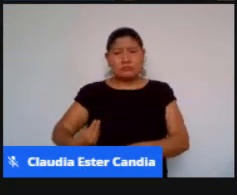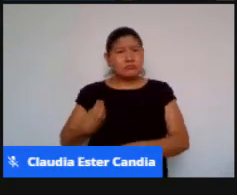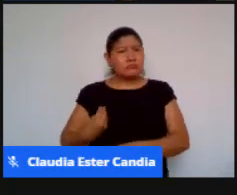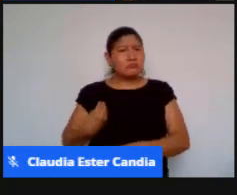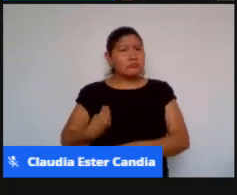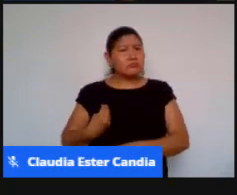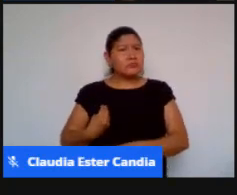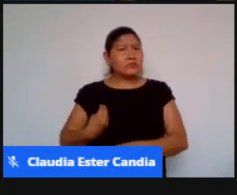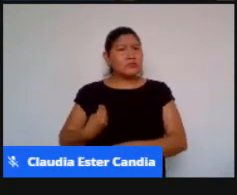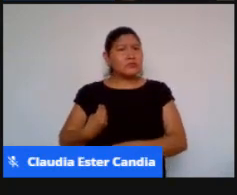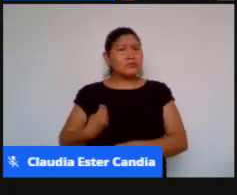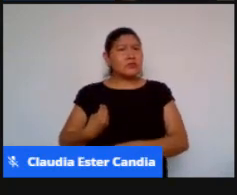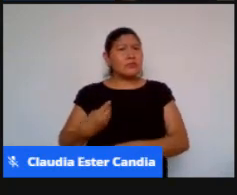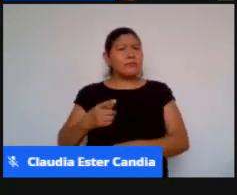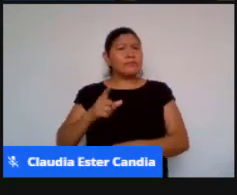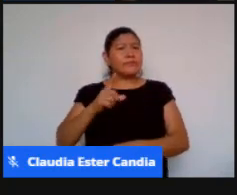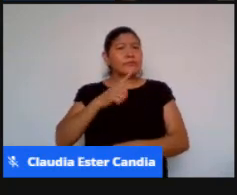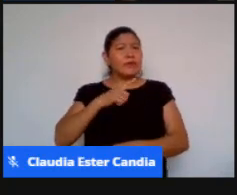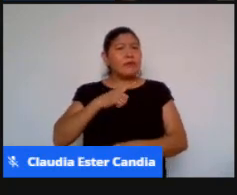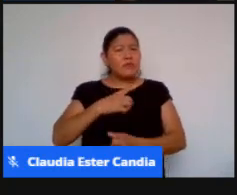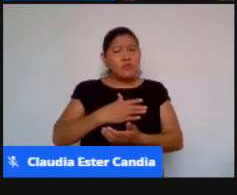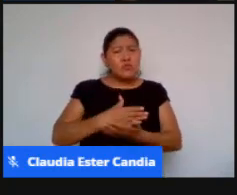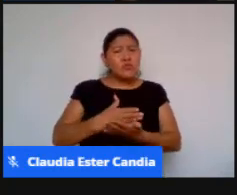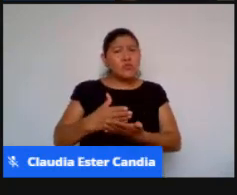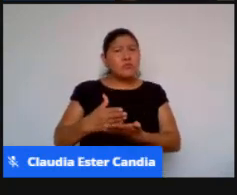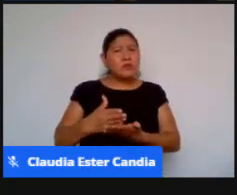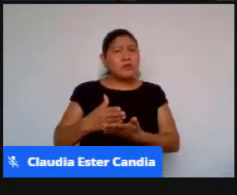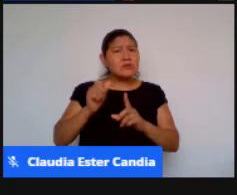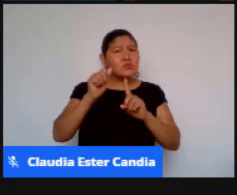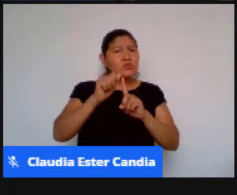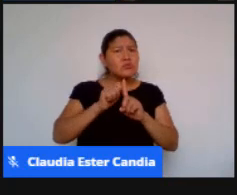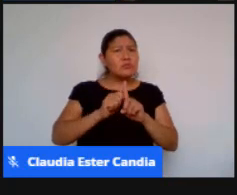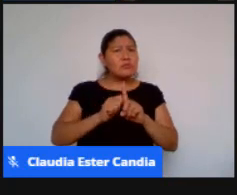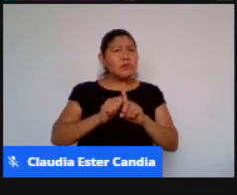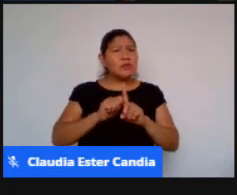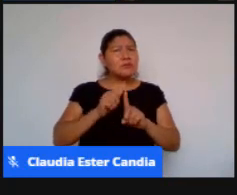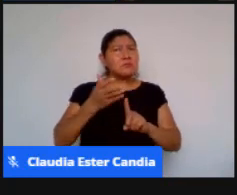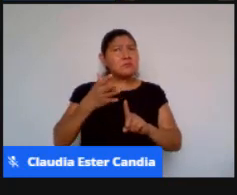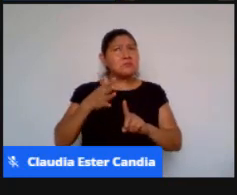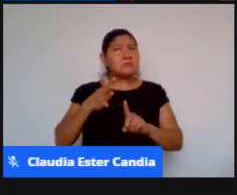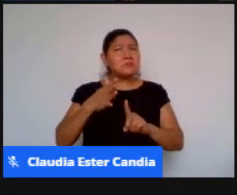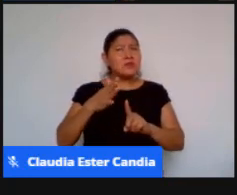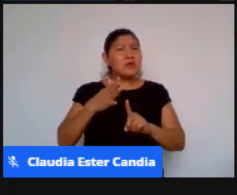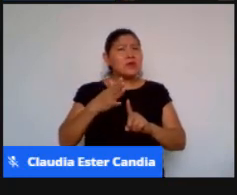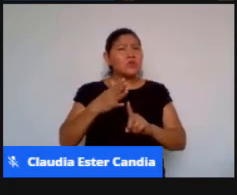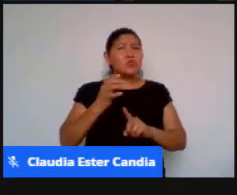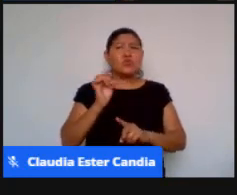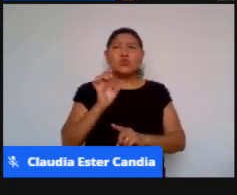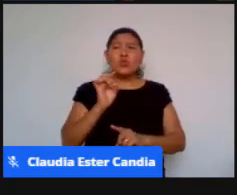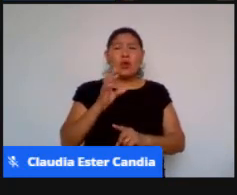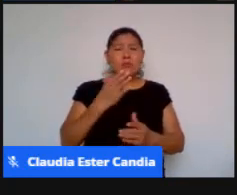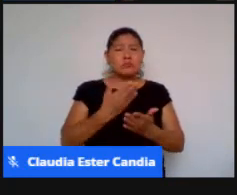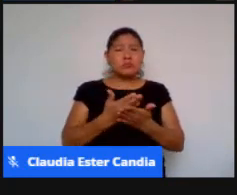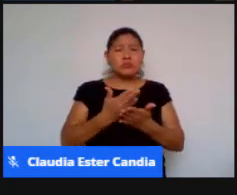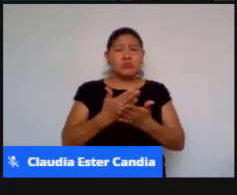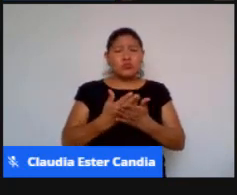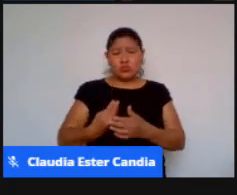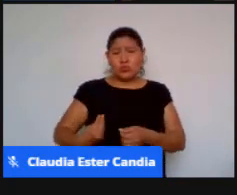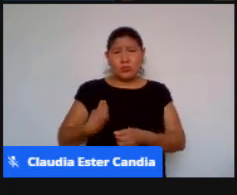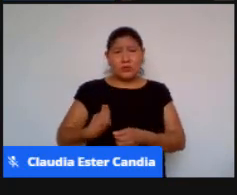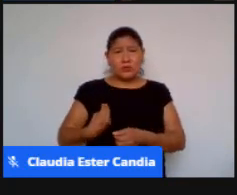né? Tiveram lá no início do ano, né? Se deu 30 dias presencialmente. Então, não tem como eu pegar todo